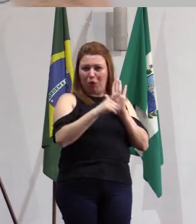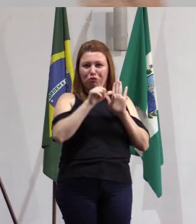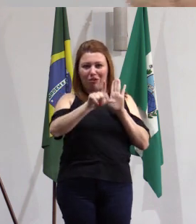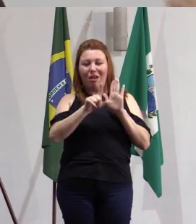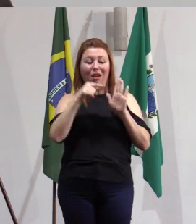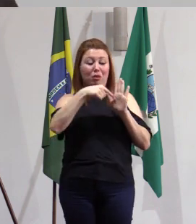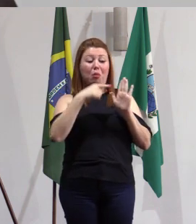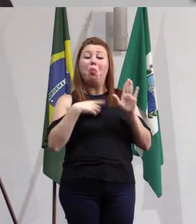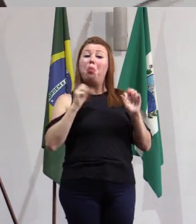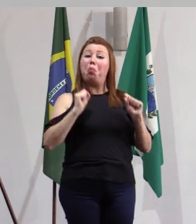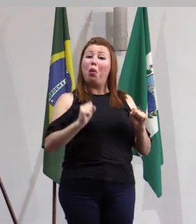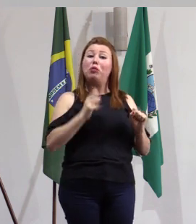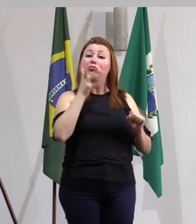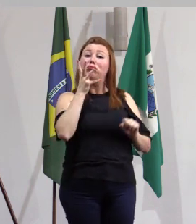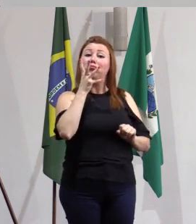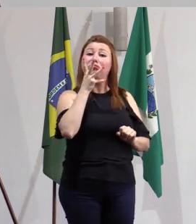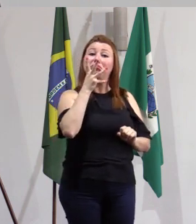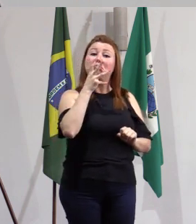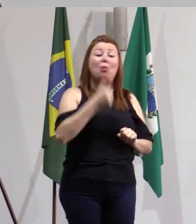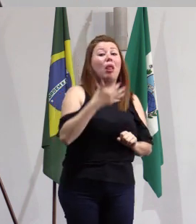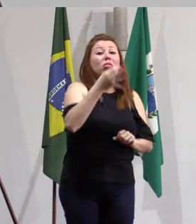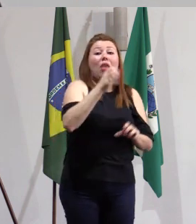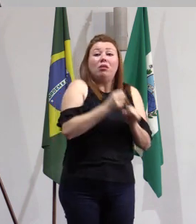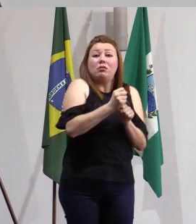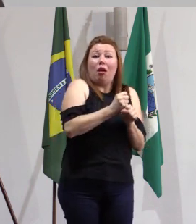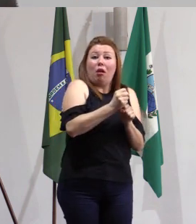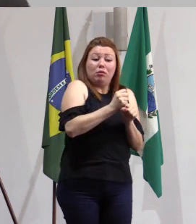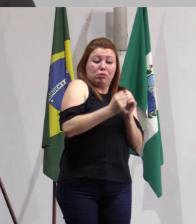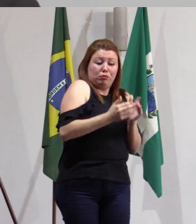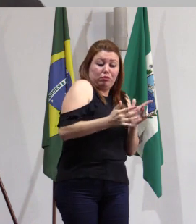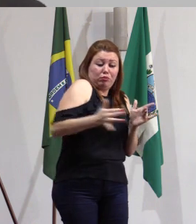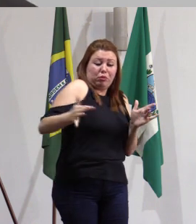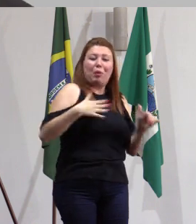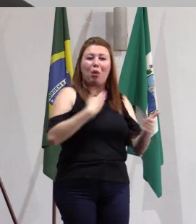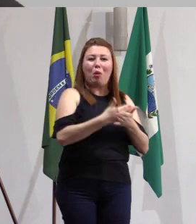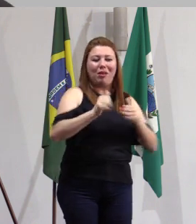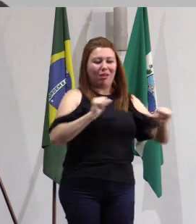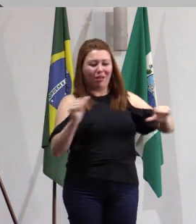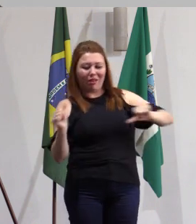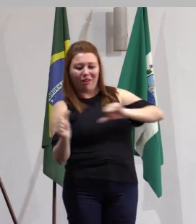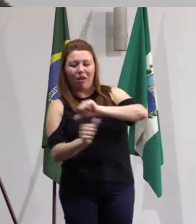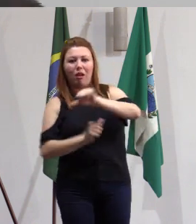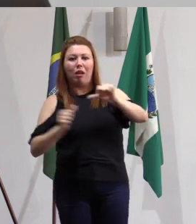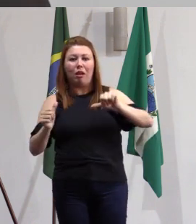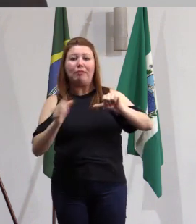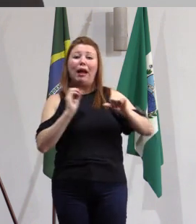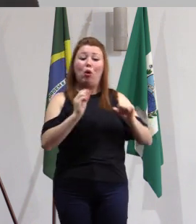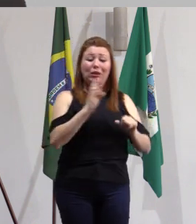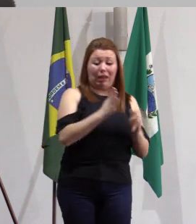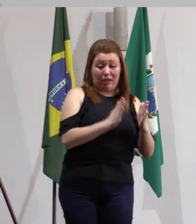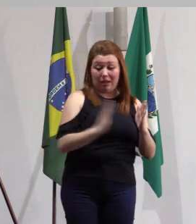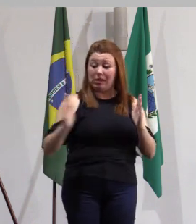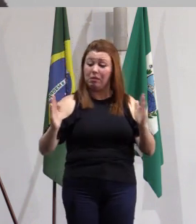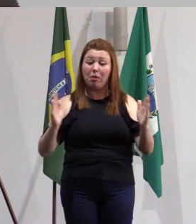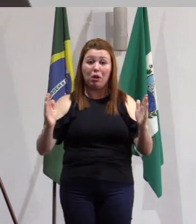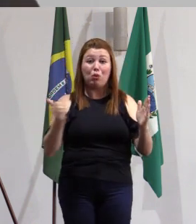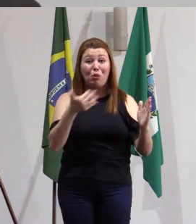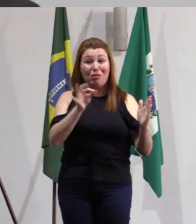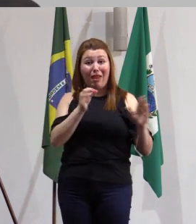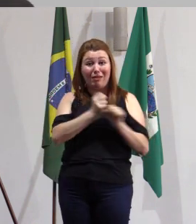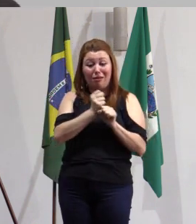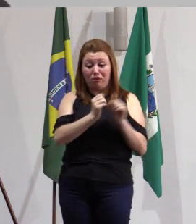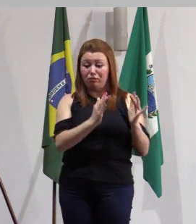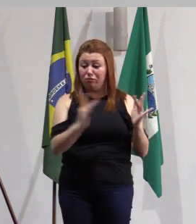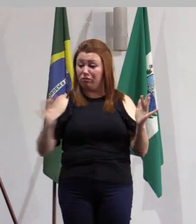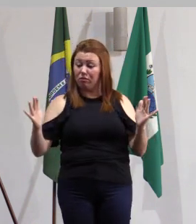Existe um período de transição, portanto. Como é que vai ficar o financiamento das universidades até lá? Eu quero essa resposta.